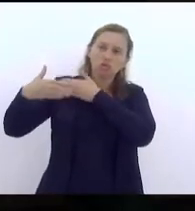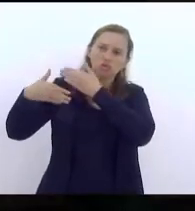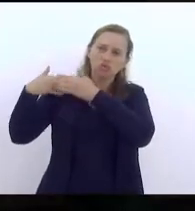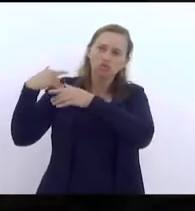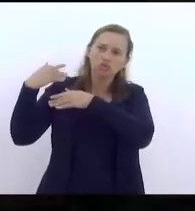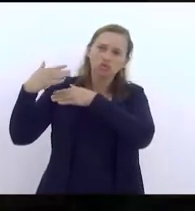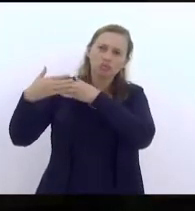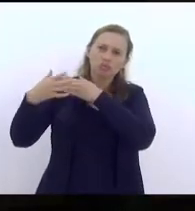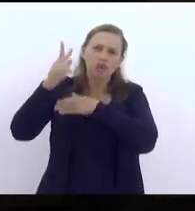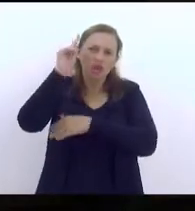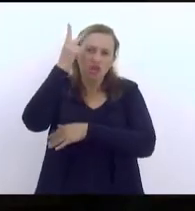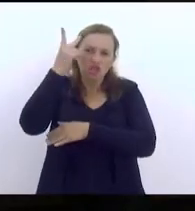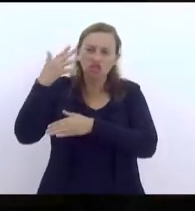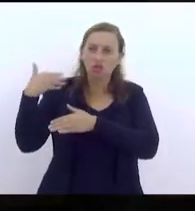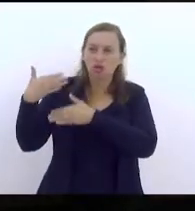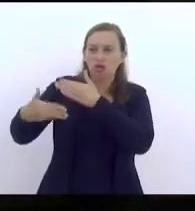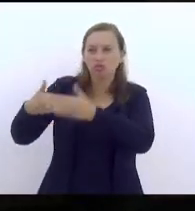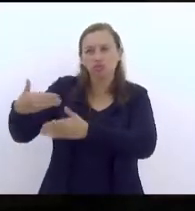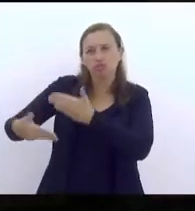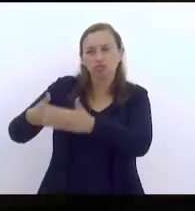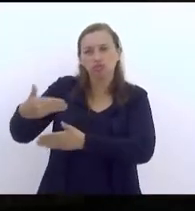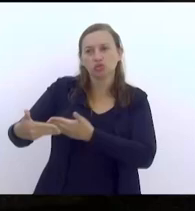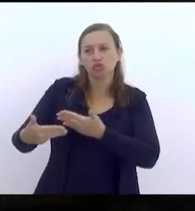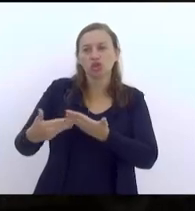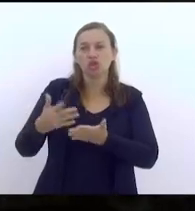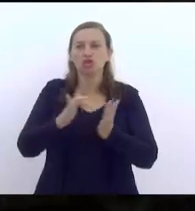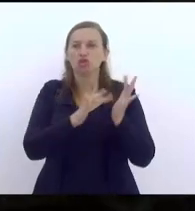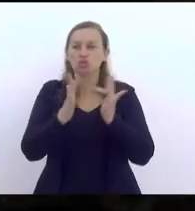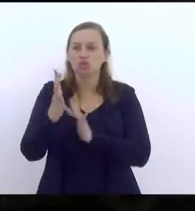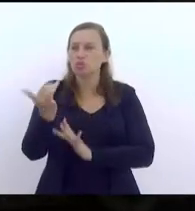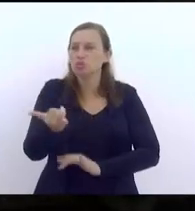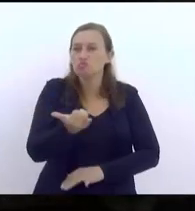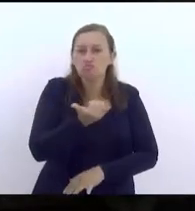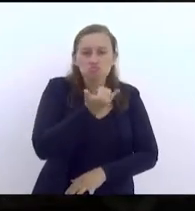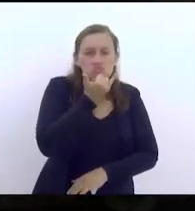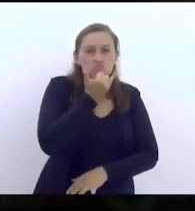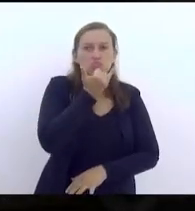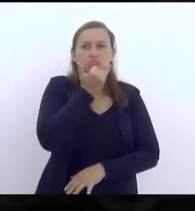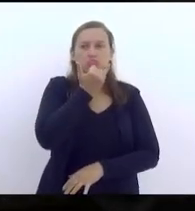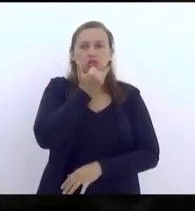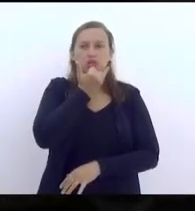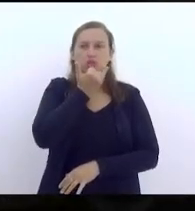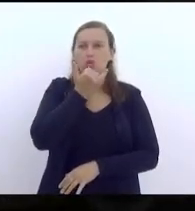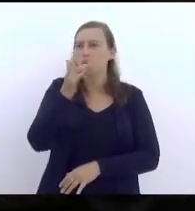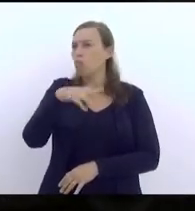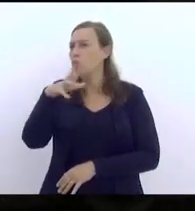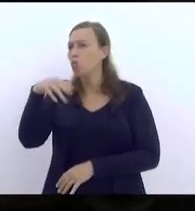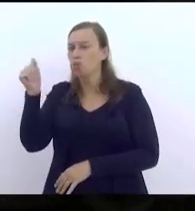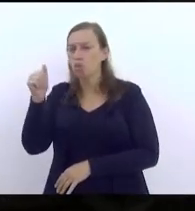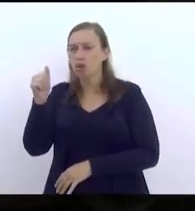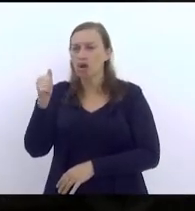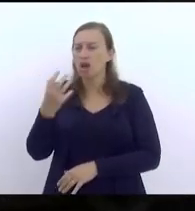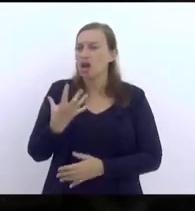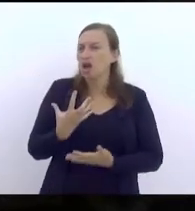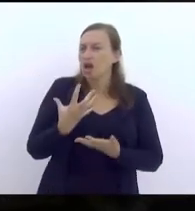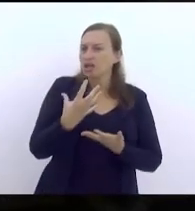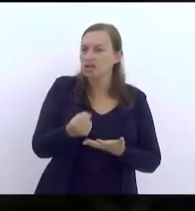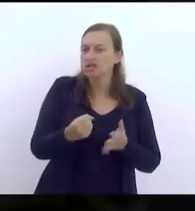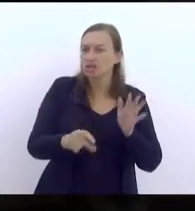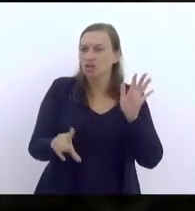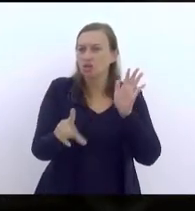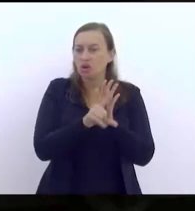esse legado se chamou perdão. Jesus nunca foi a favor da lei